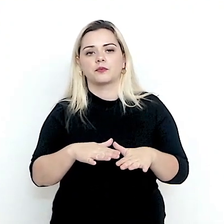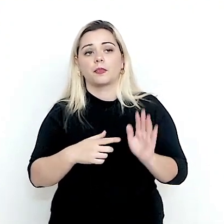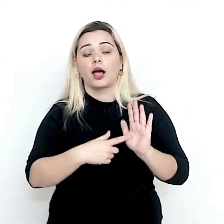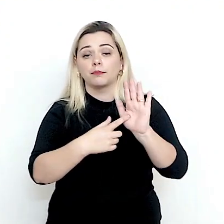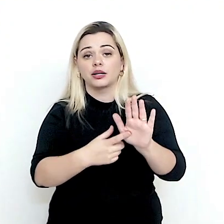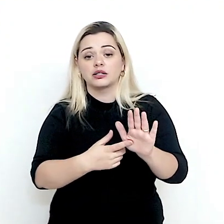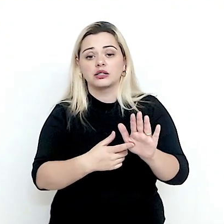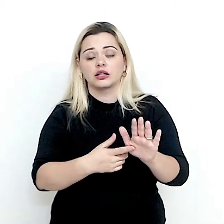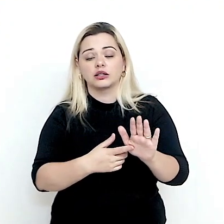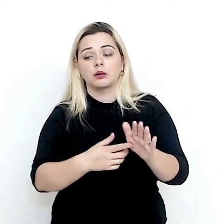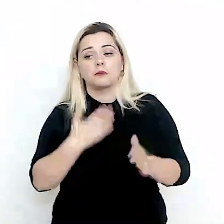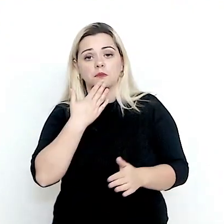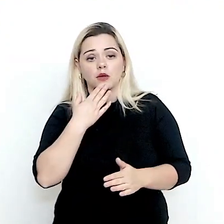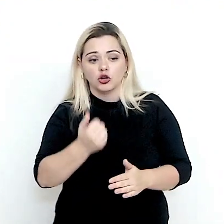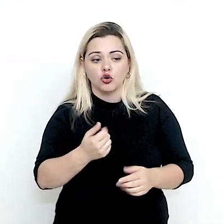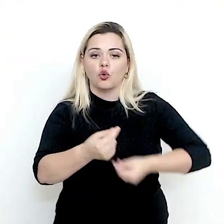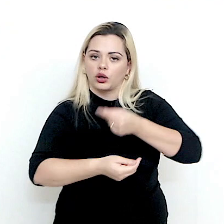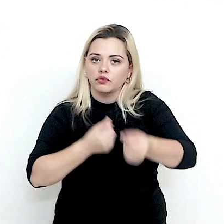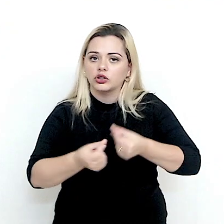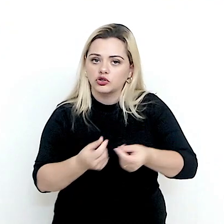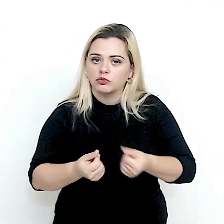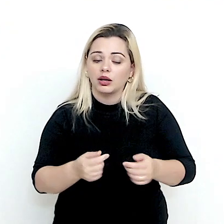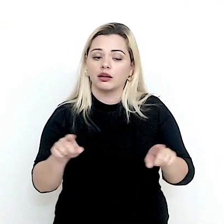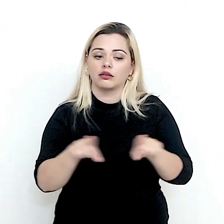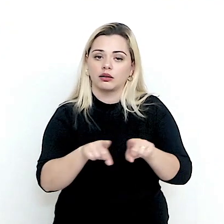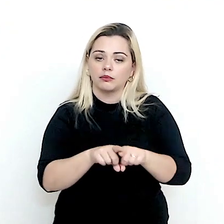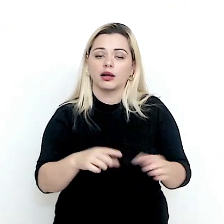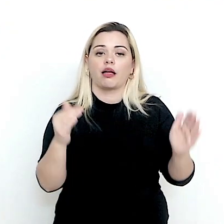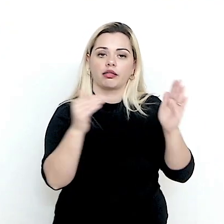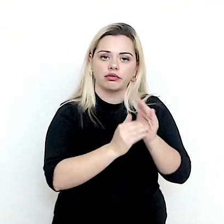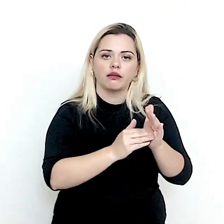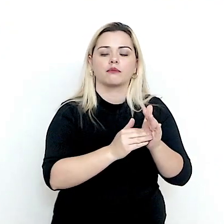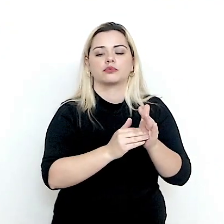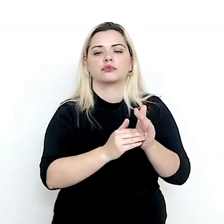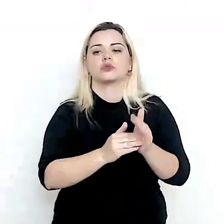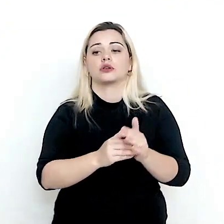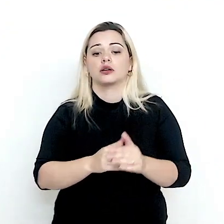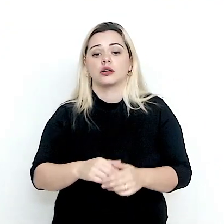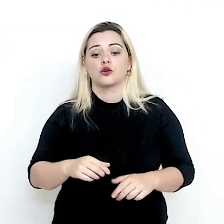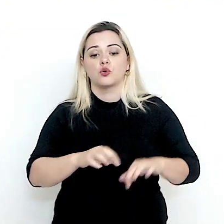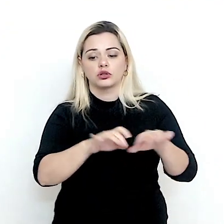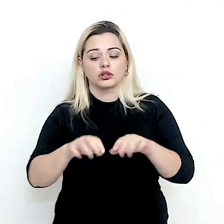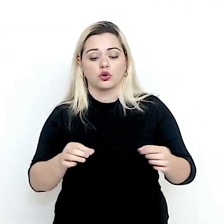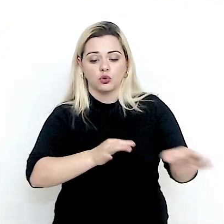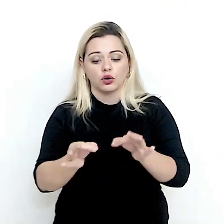apresenta vantagens de menor investimento e prazo de construção, né? O escritório foi